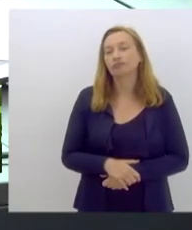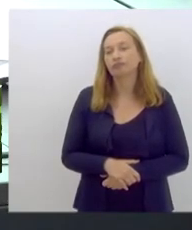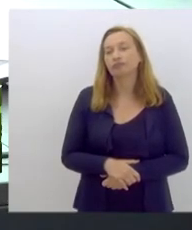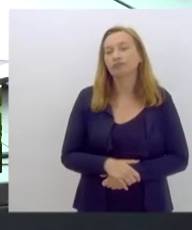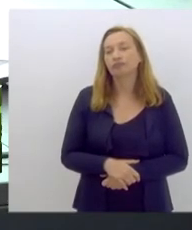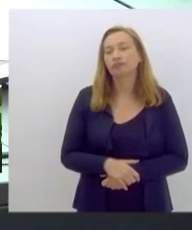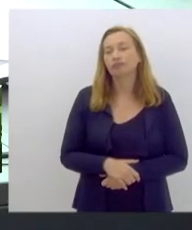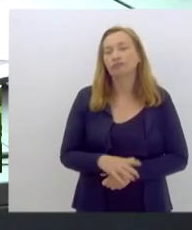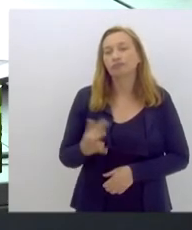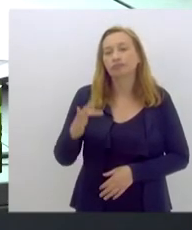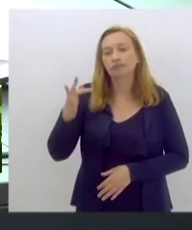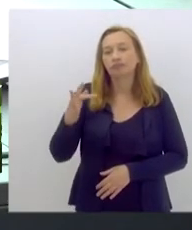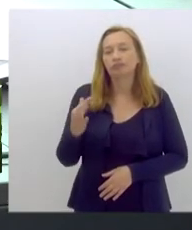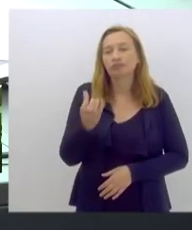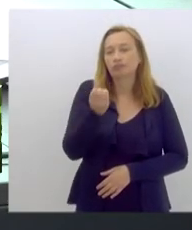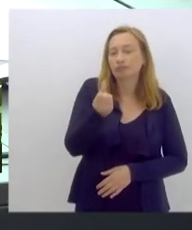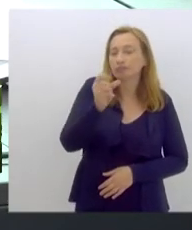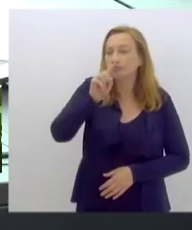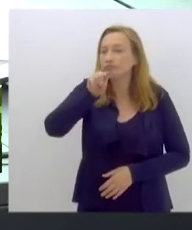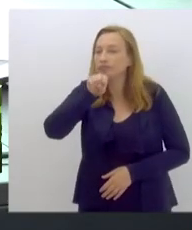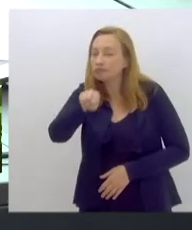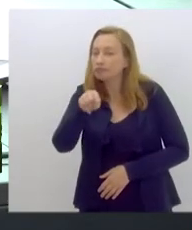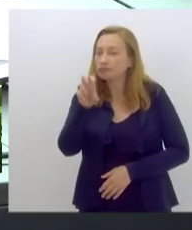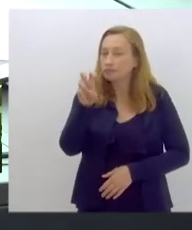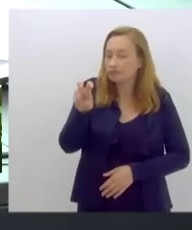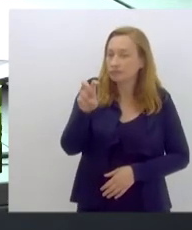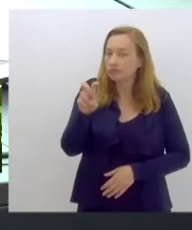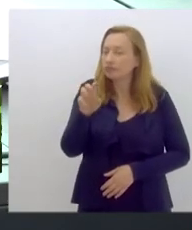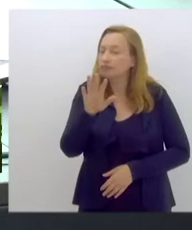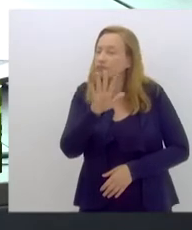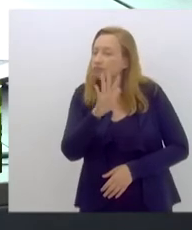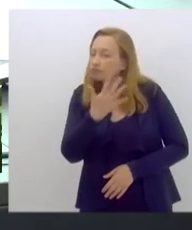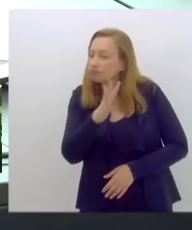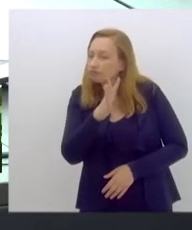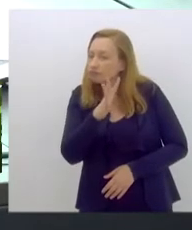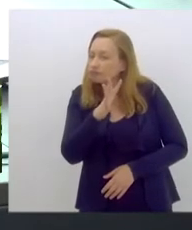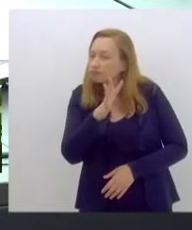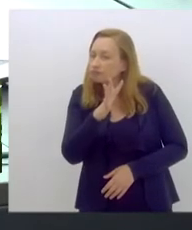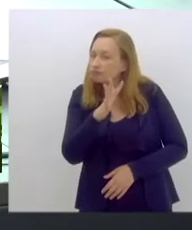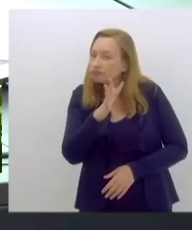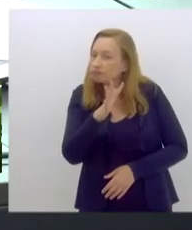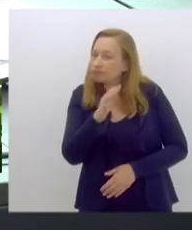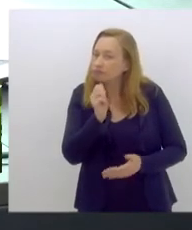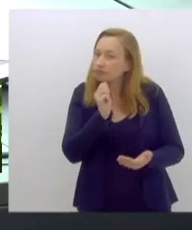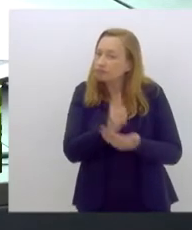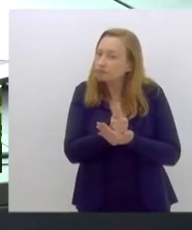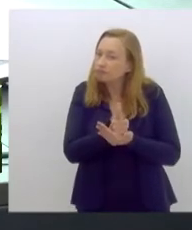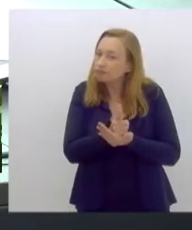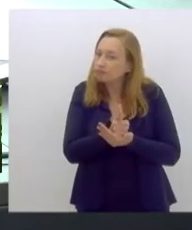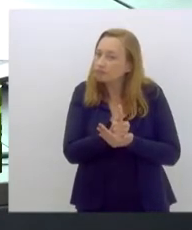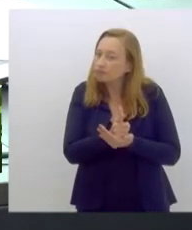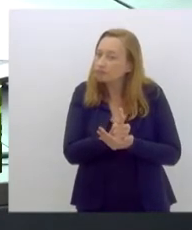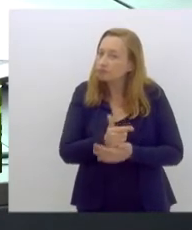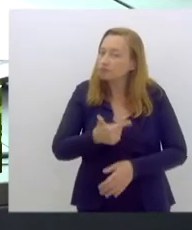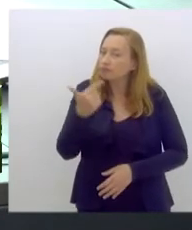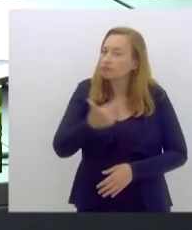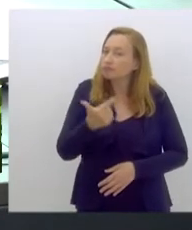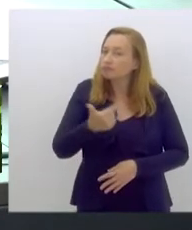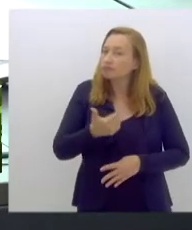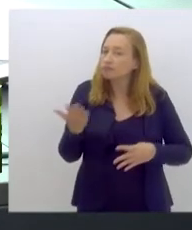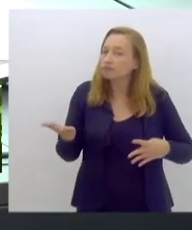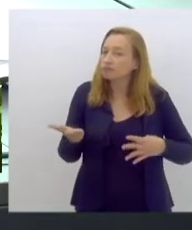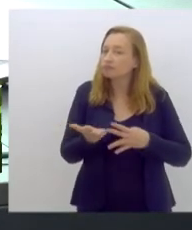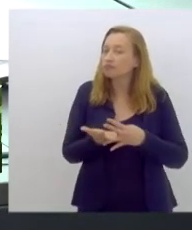a previsão de 6,5 aproximadamente para pagar a segunda